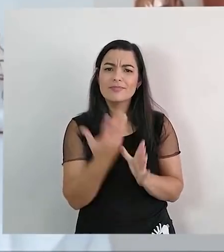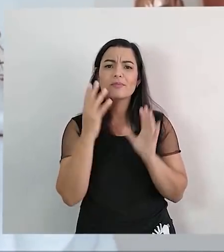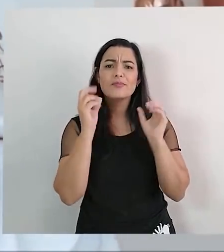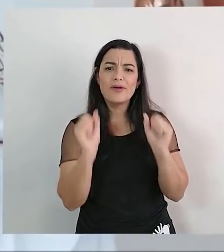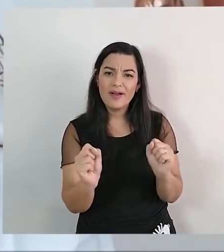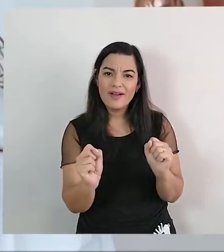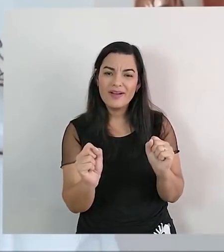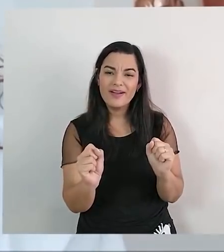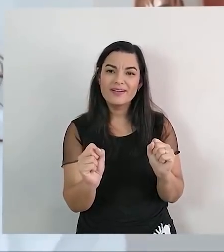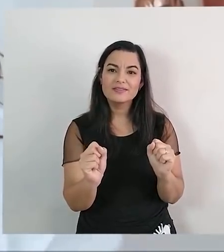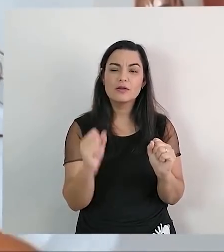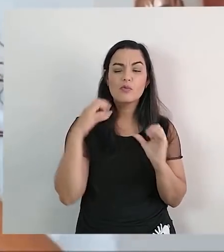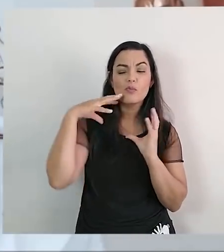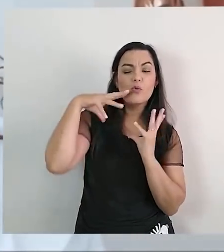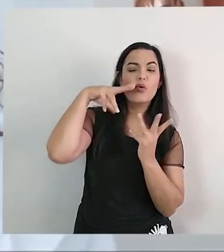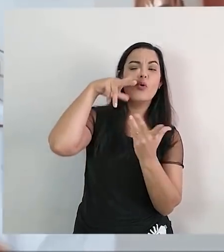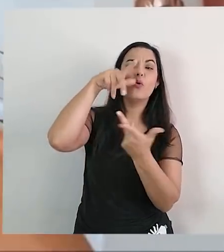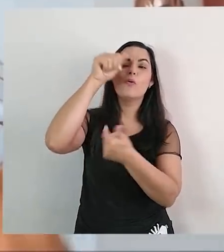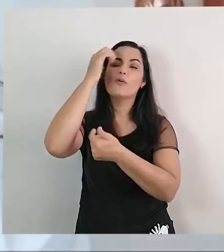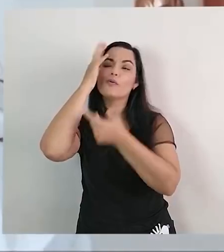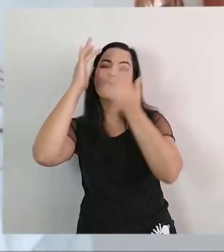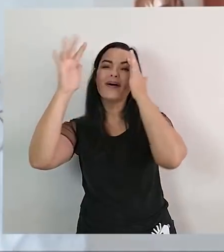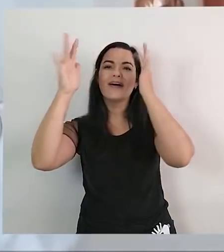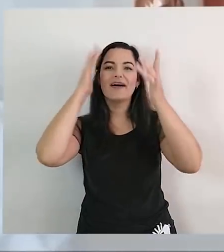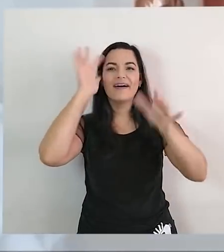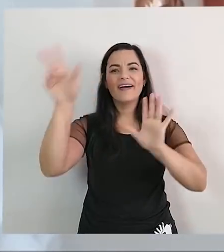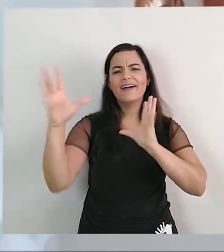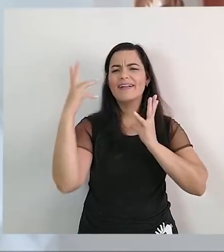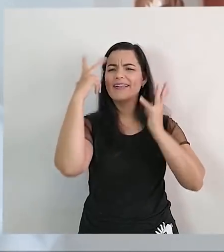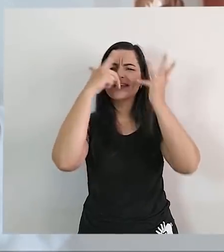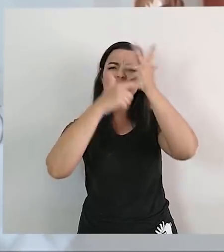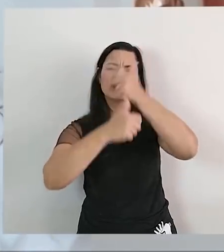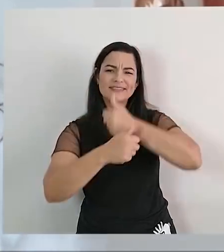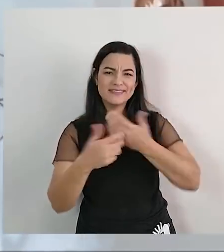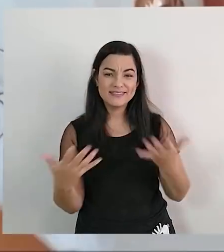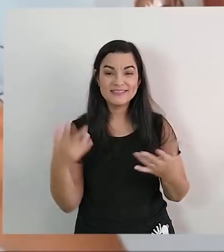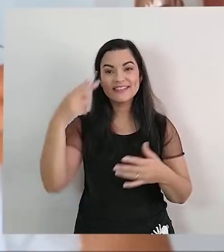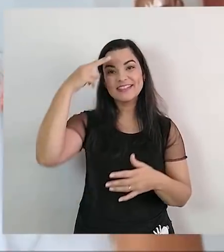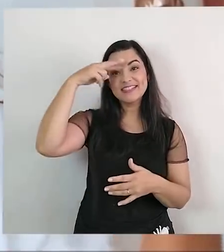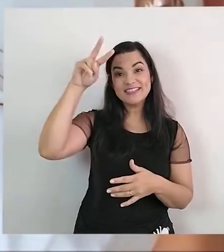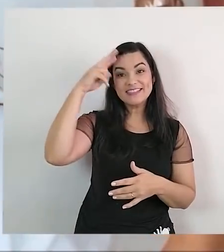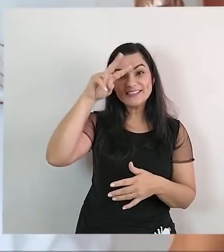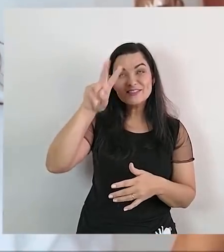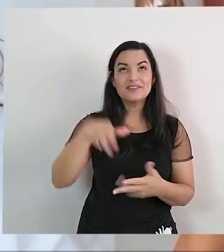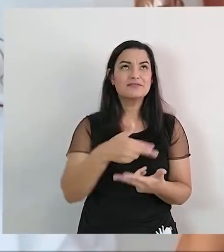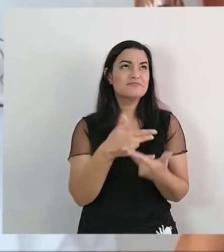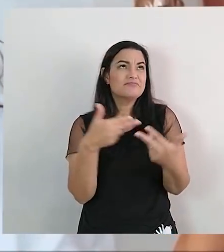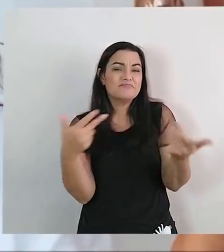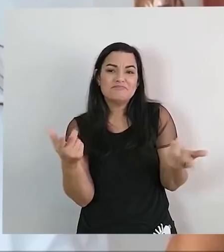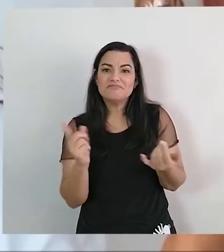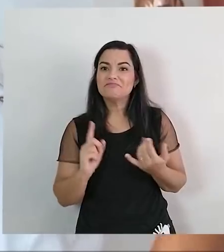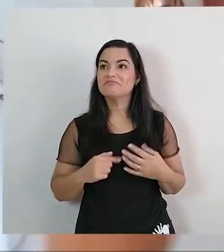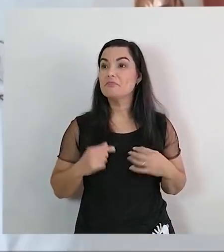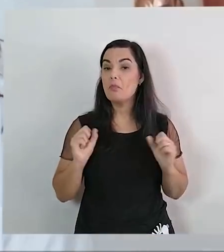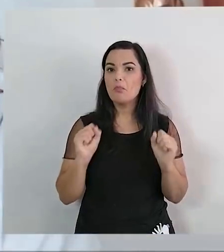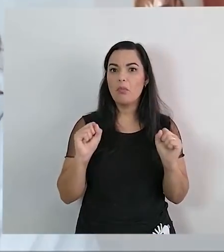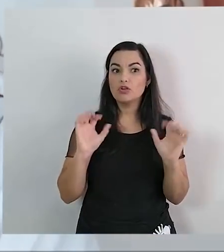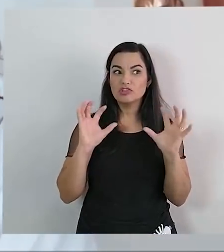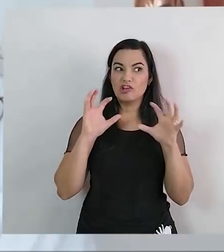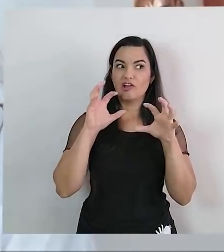Você pode criar um mundo lindo na sua imaginação, com histórias de